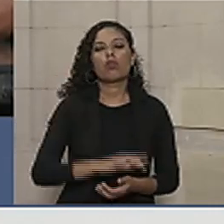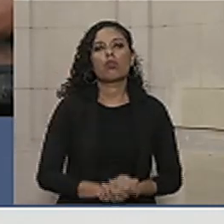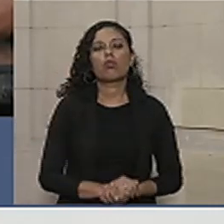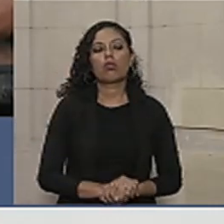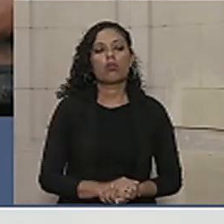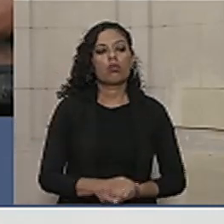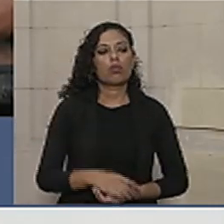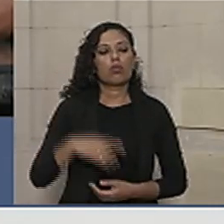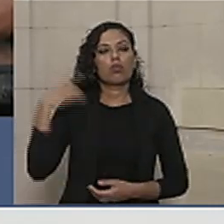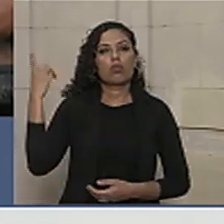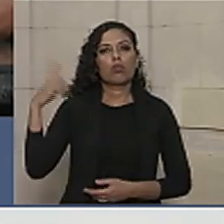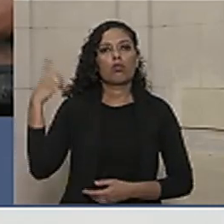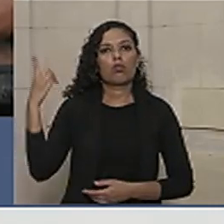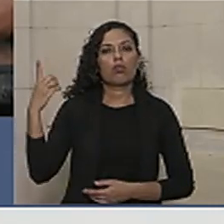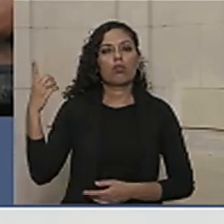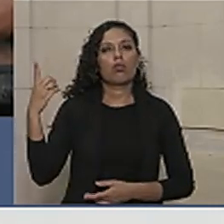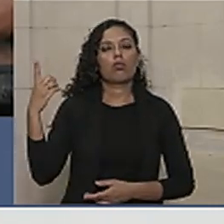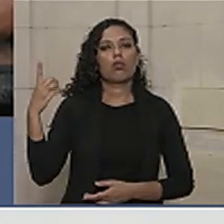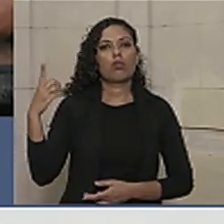Deputado